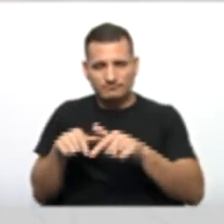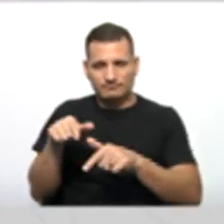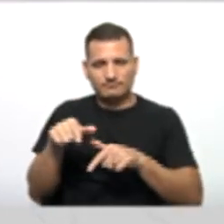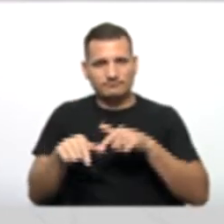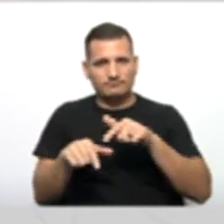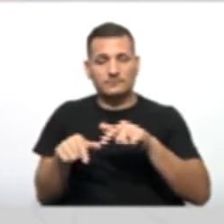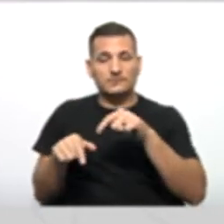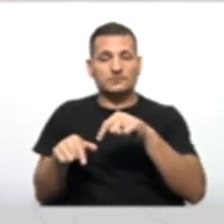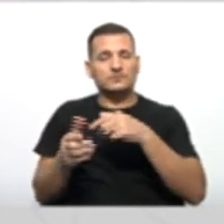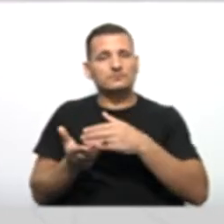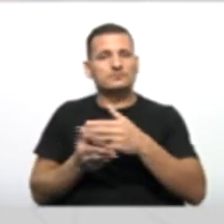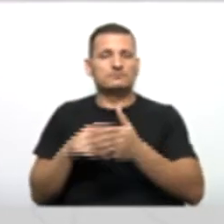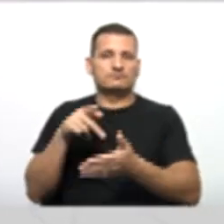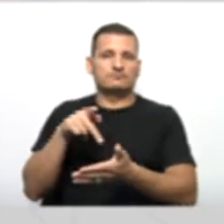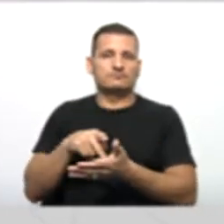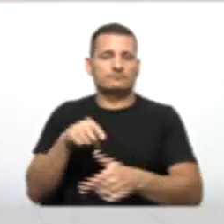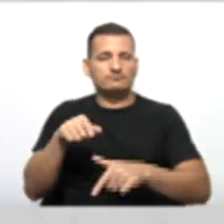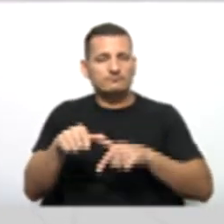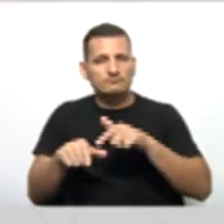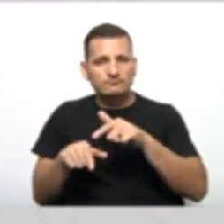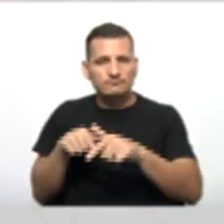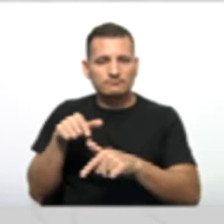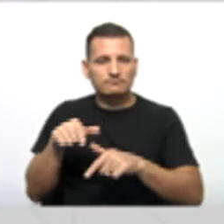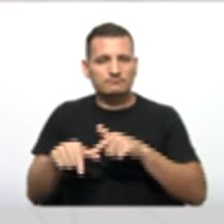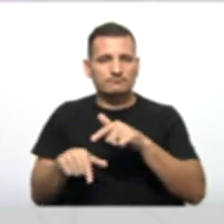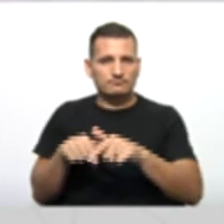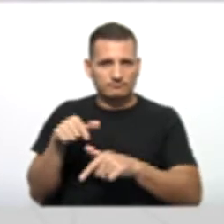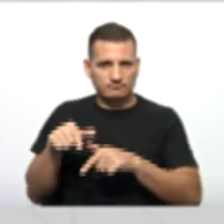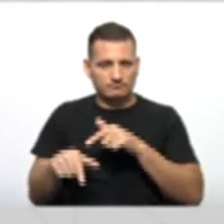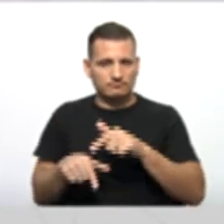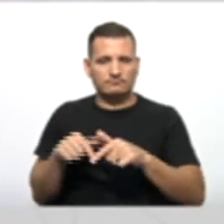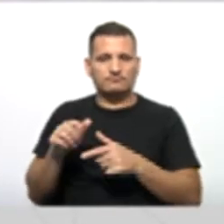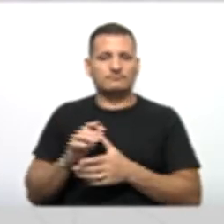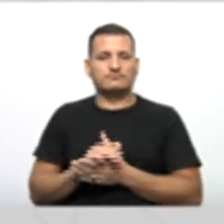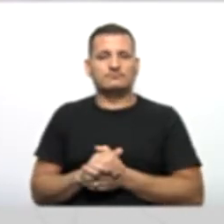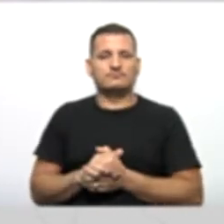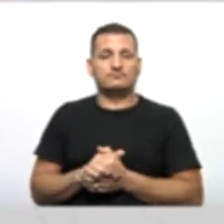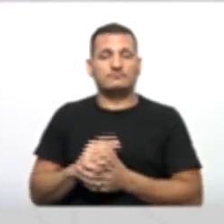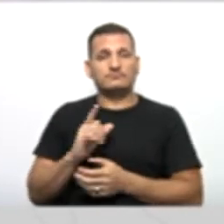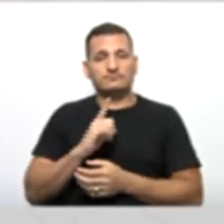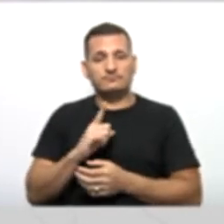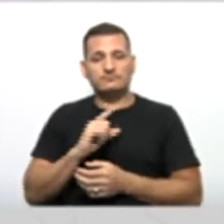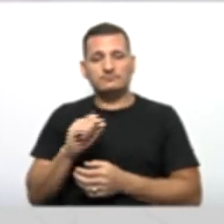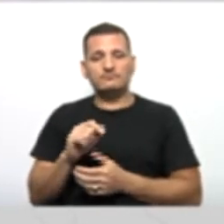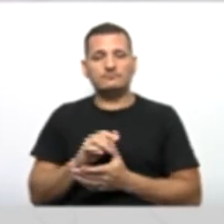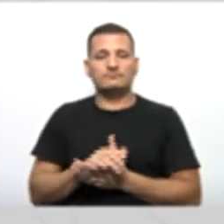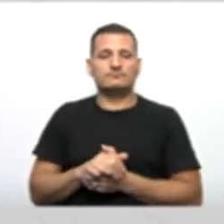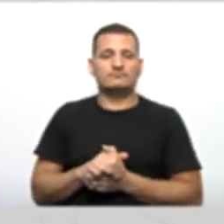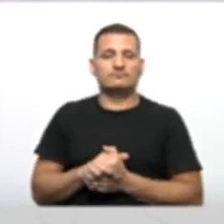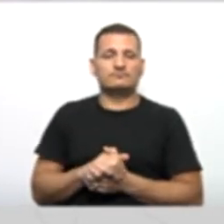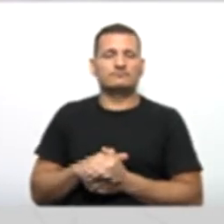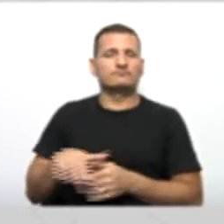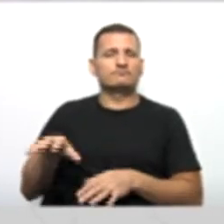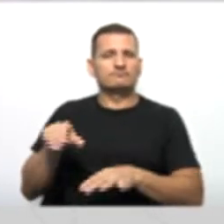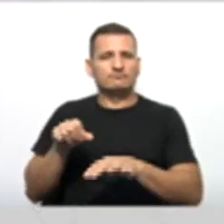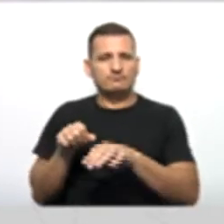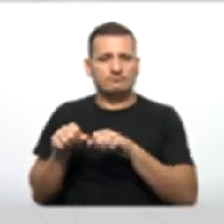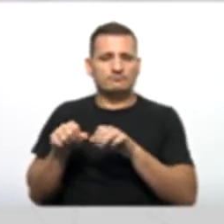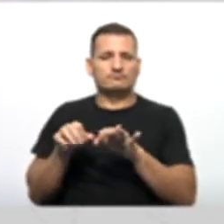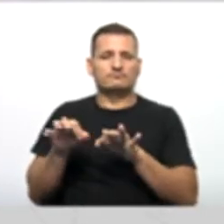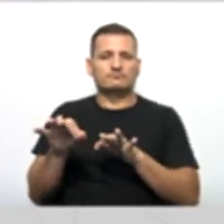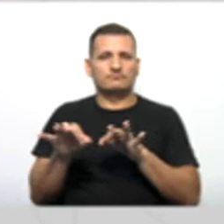a trabalhar realmente com as nossas atividades. Então a gente tem aquisições,